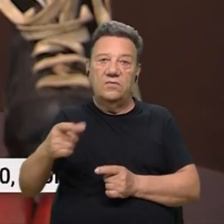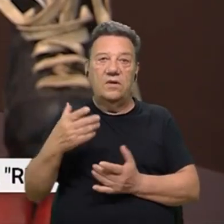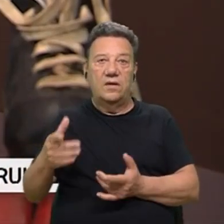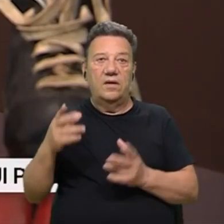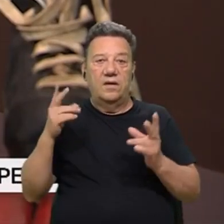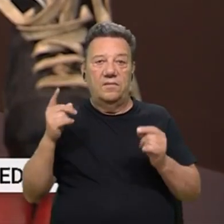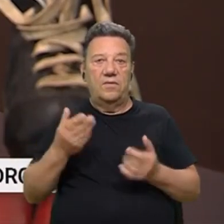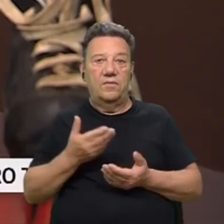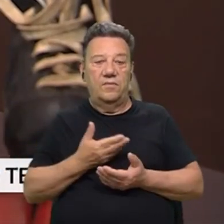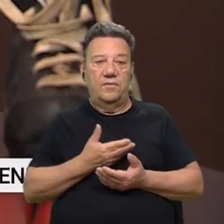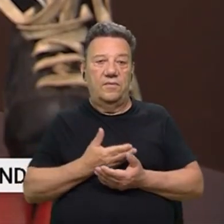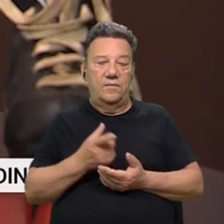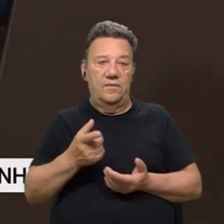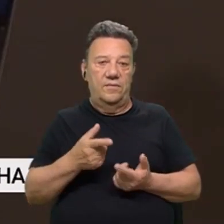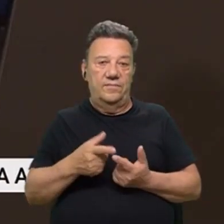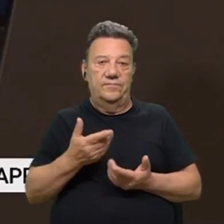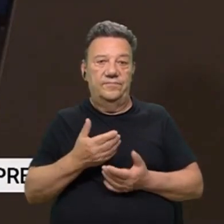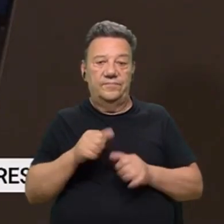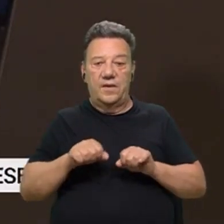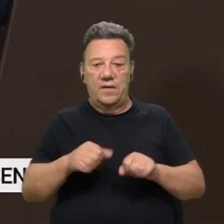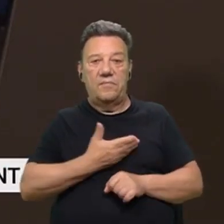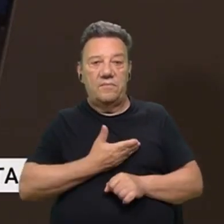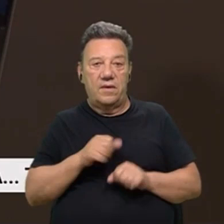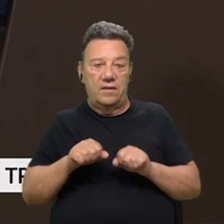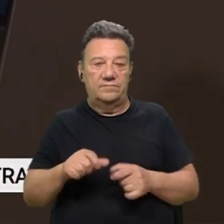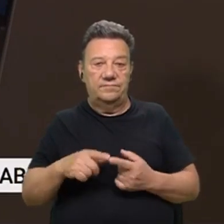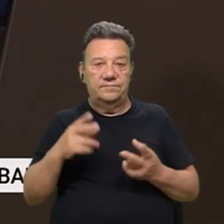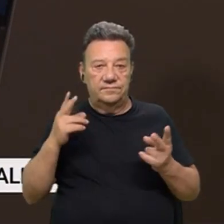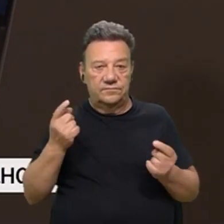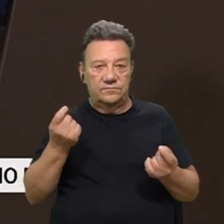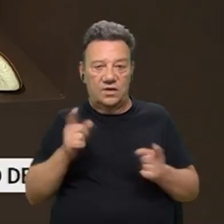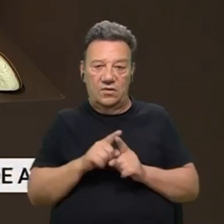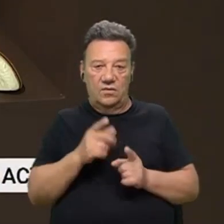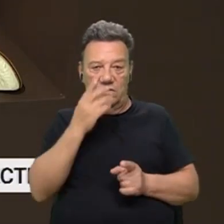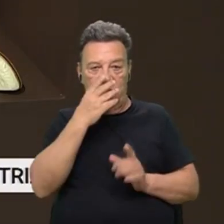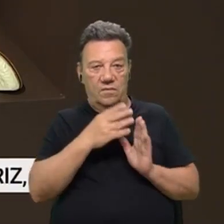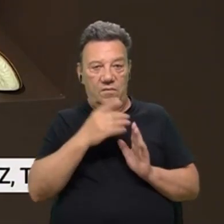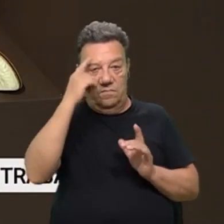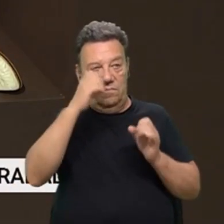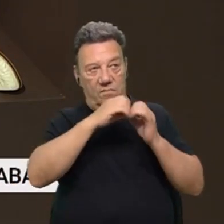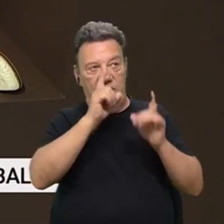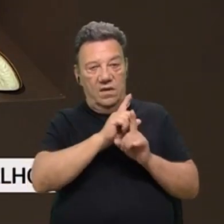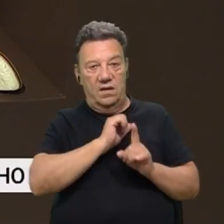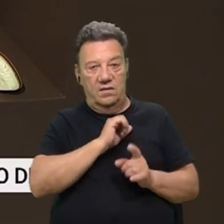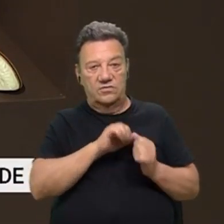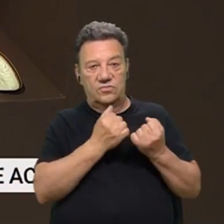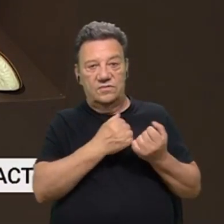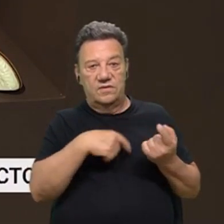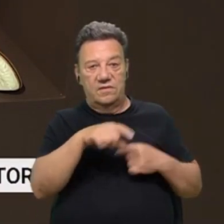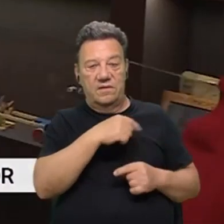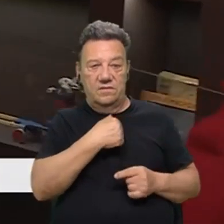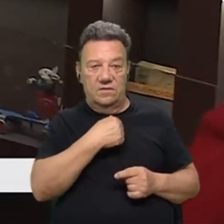a brincar com um carrinho de bebê ficar um bocadinho com este estereótipos que existem ainda na nossa sociedade